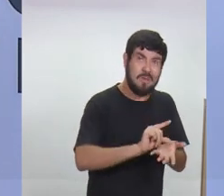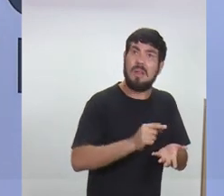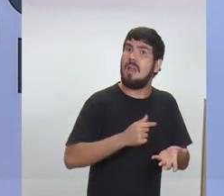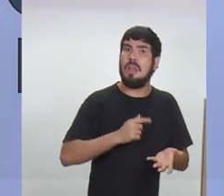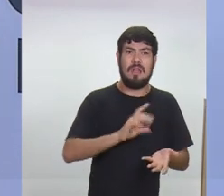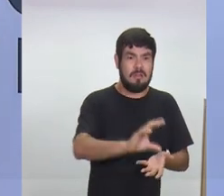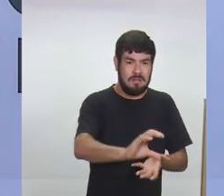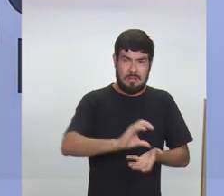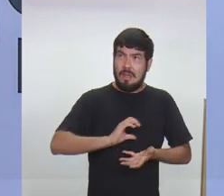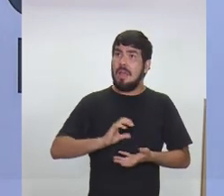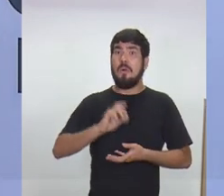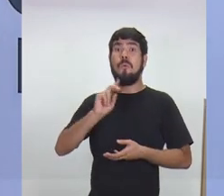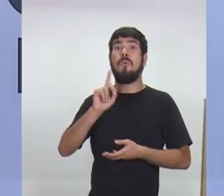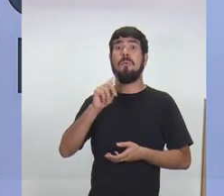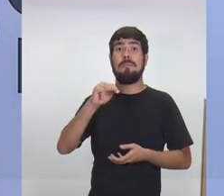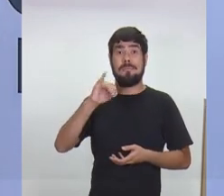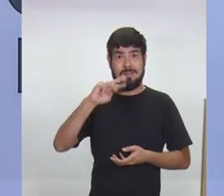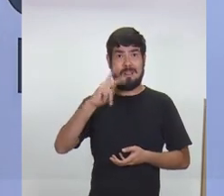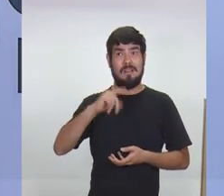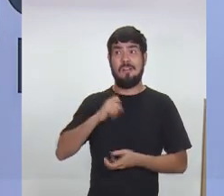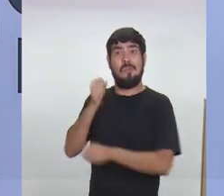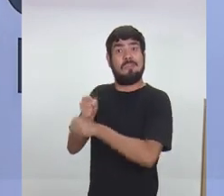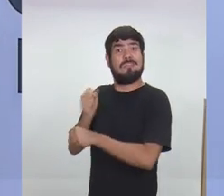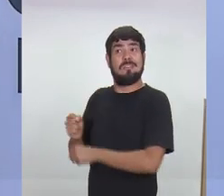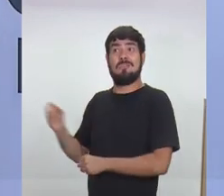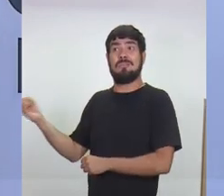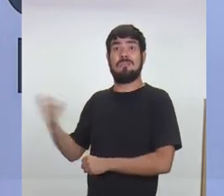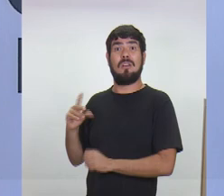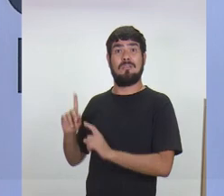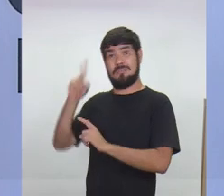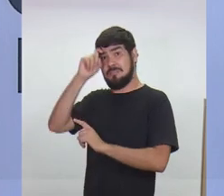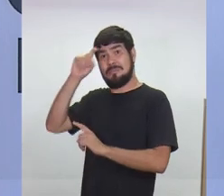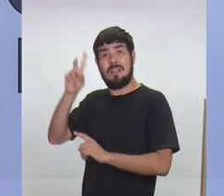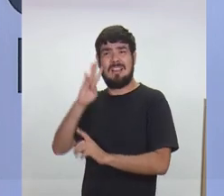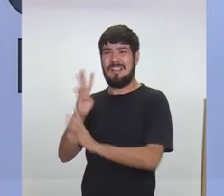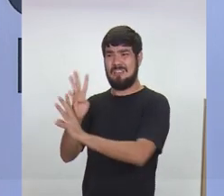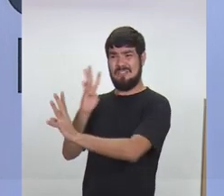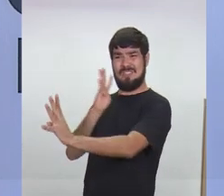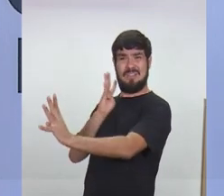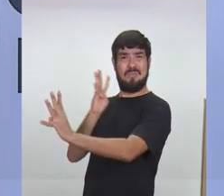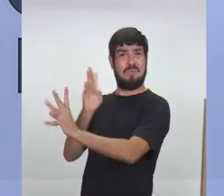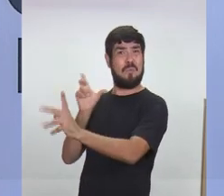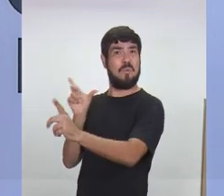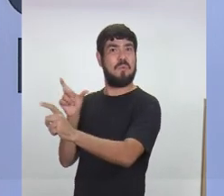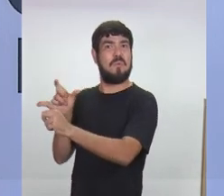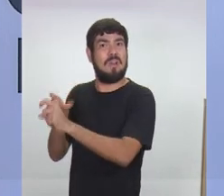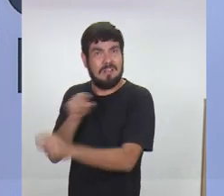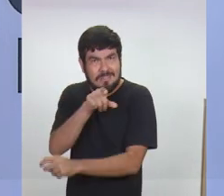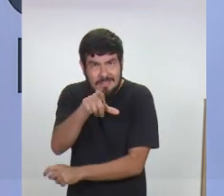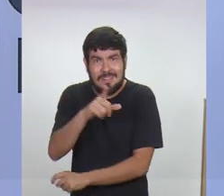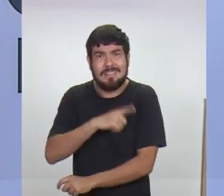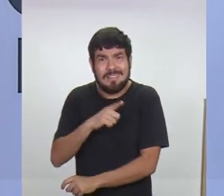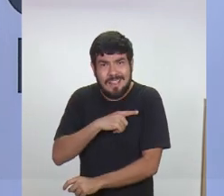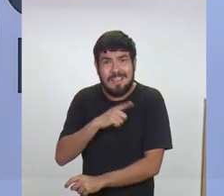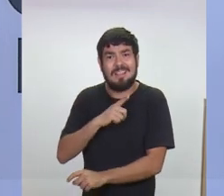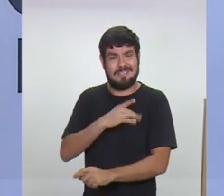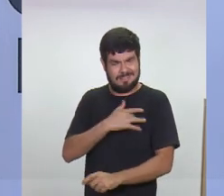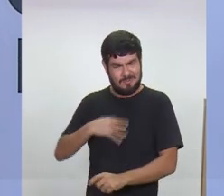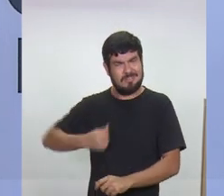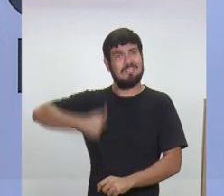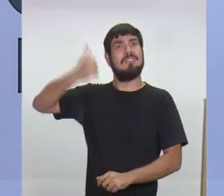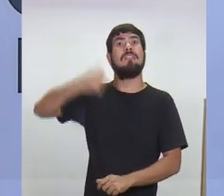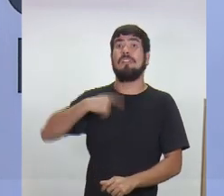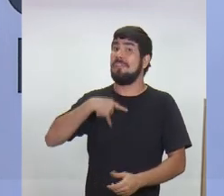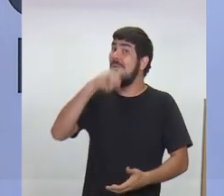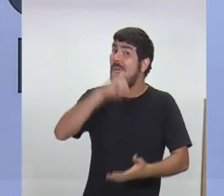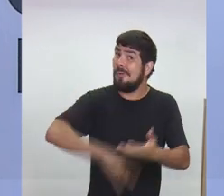e nós vamos acabar com as filas você vai ter atendimento de saúde com qualidade nós vamos contratar nós vamos fazer concurso para que os médicos sejam